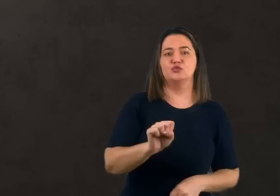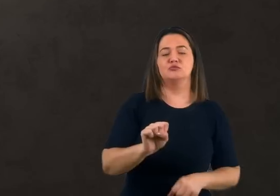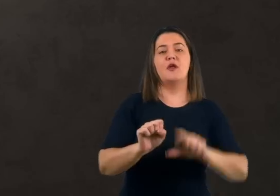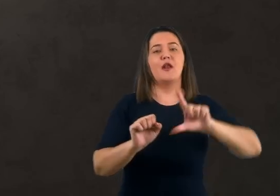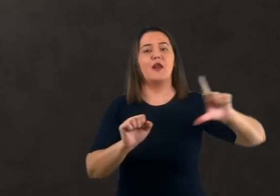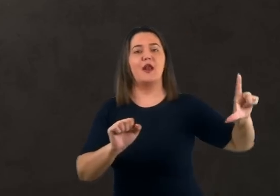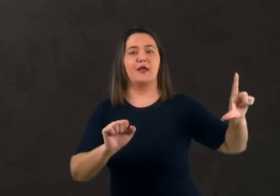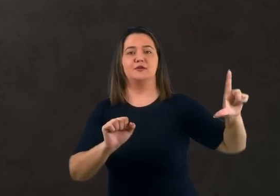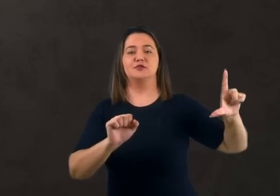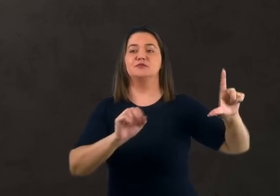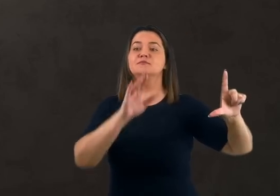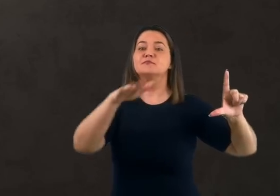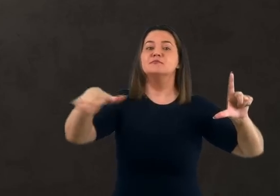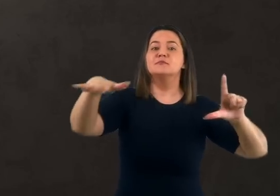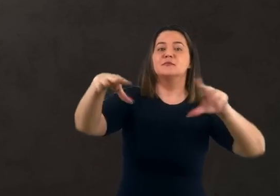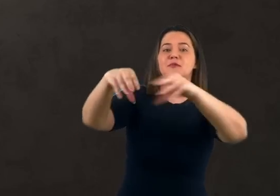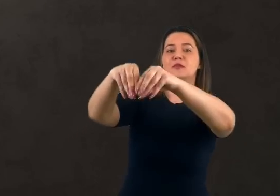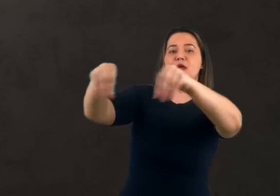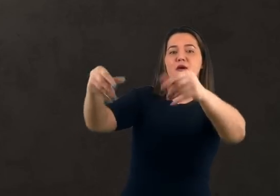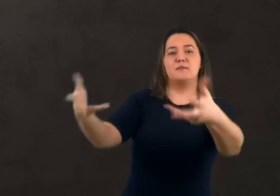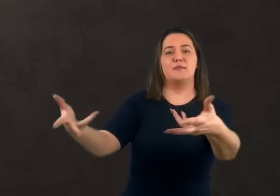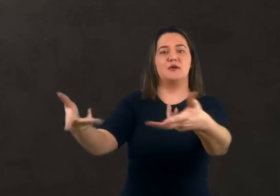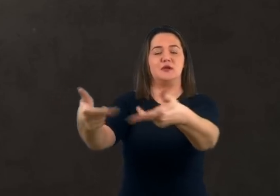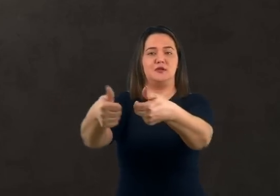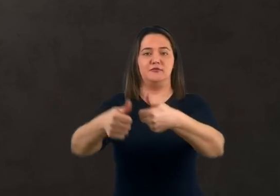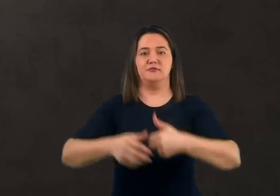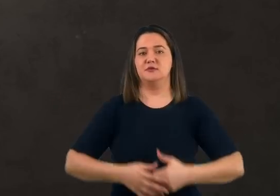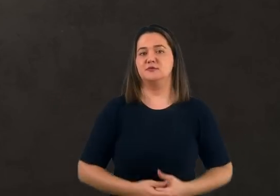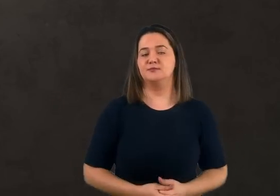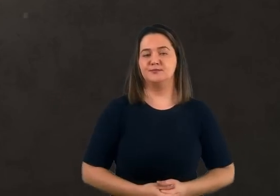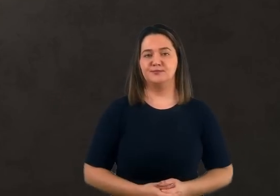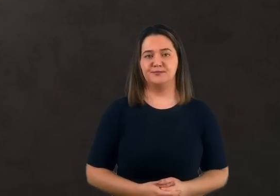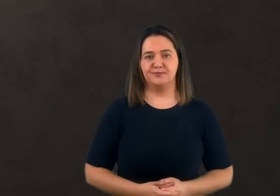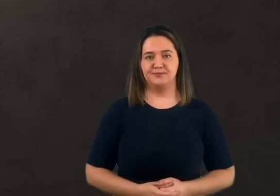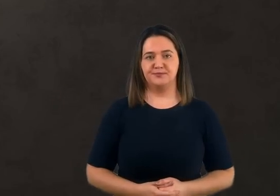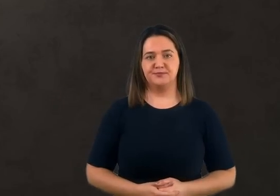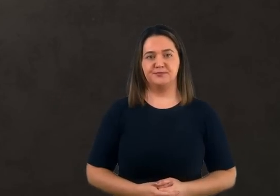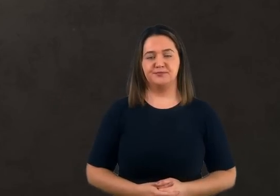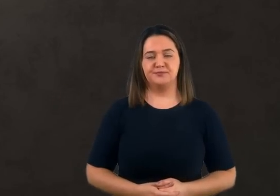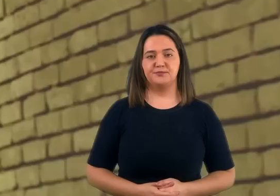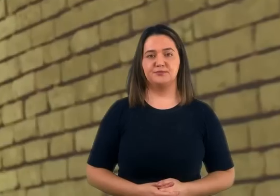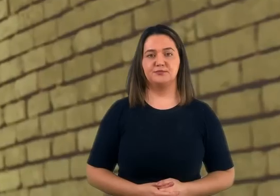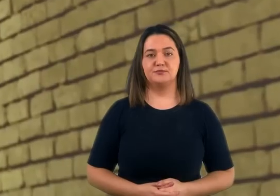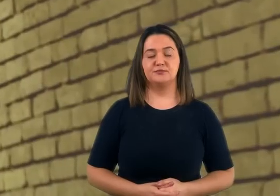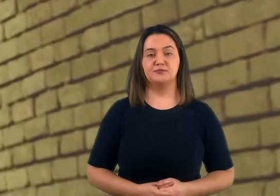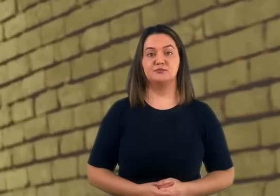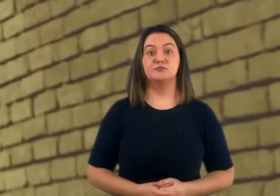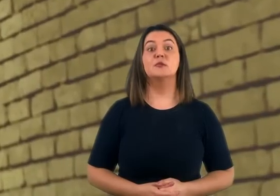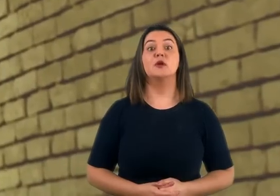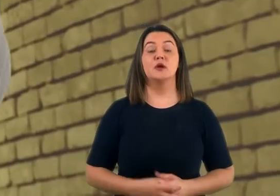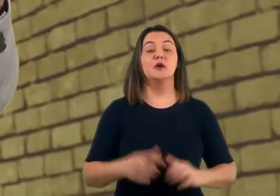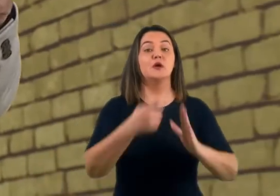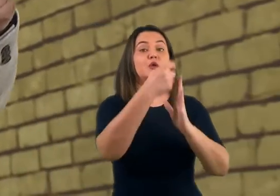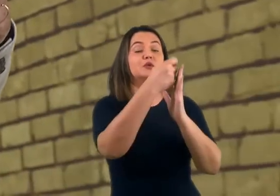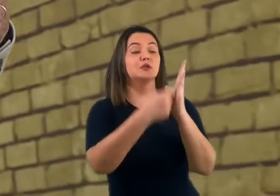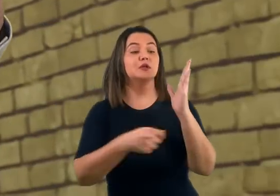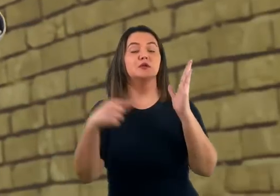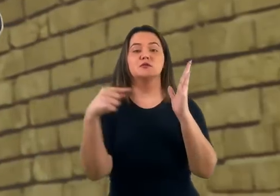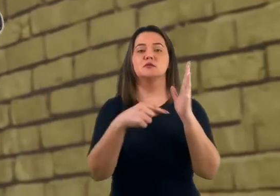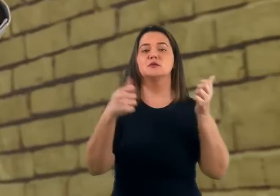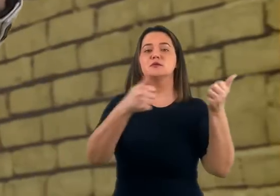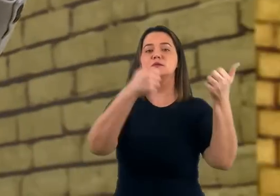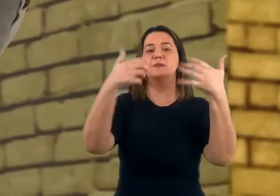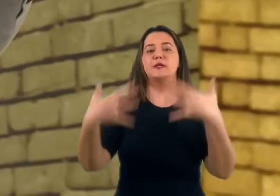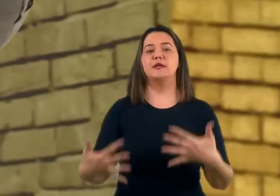e da terra magnífica. Daniel capítulo 8, versículos 8 e 9. Esta parte do texto que